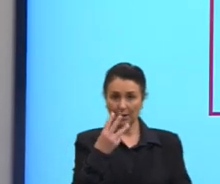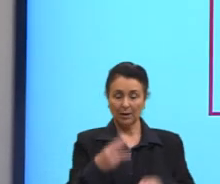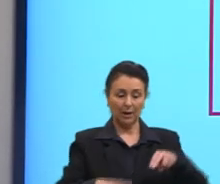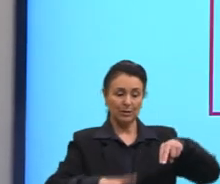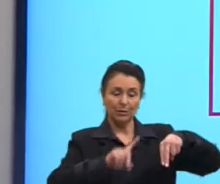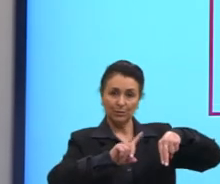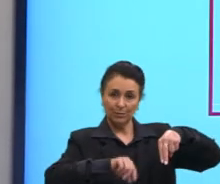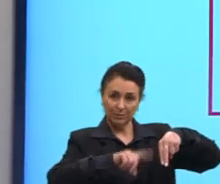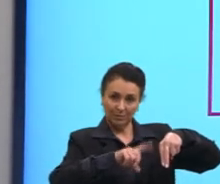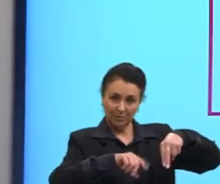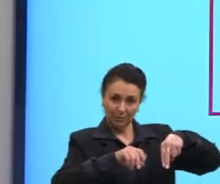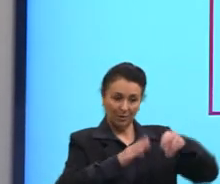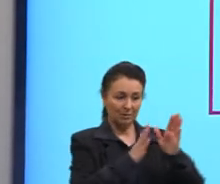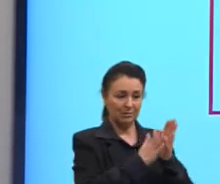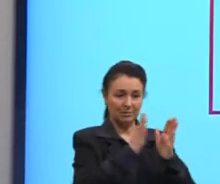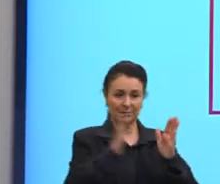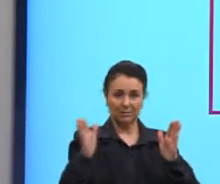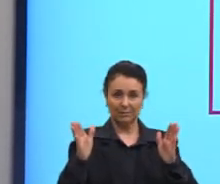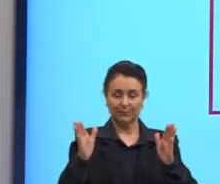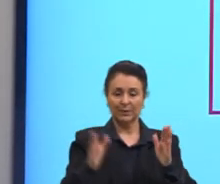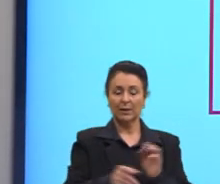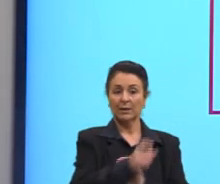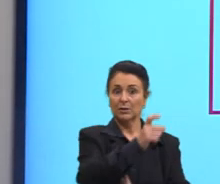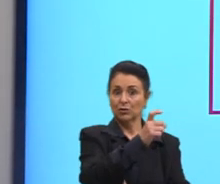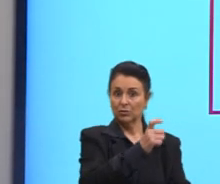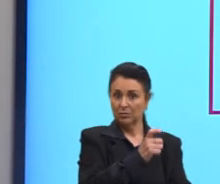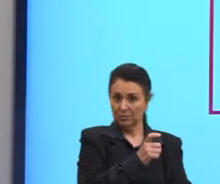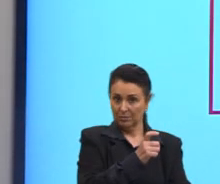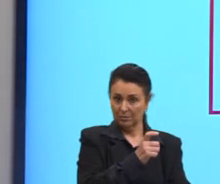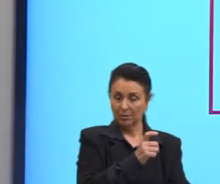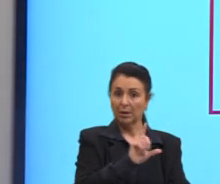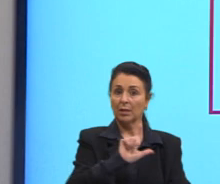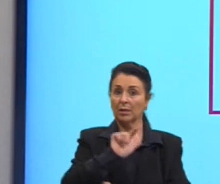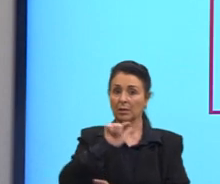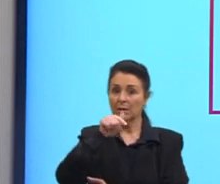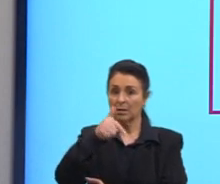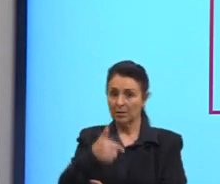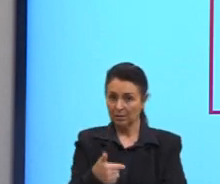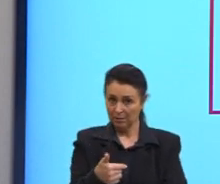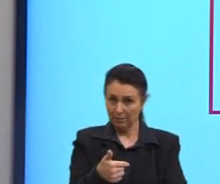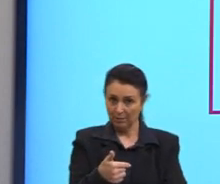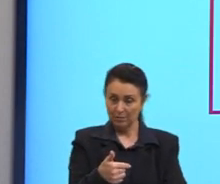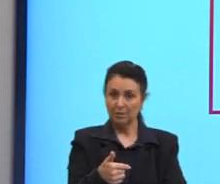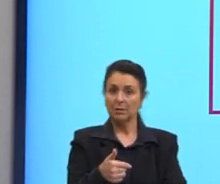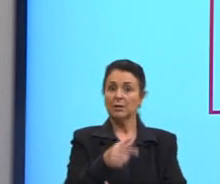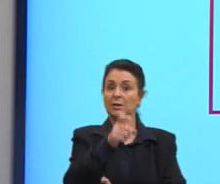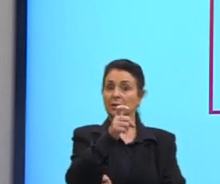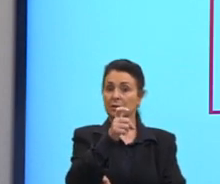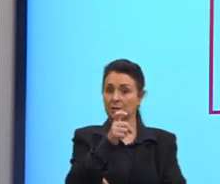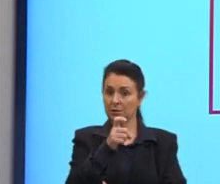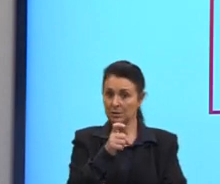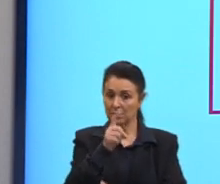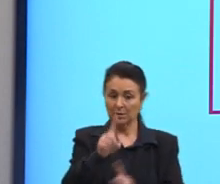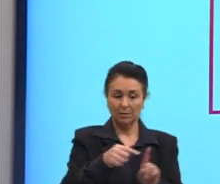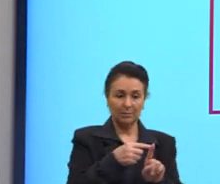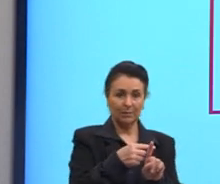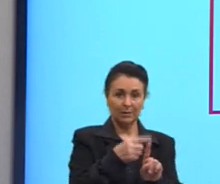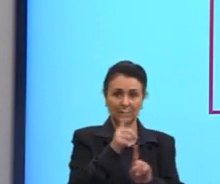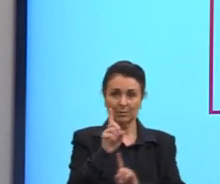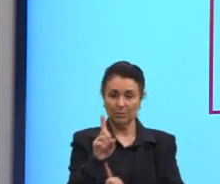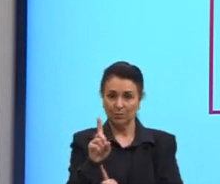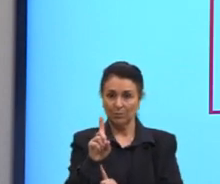sabendo quais são eles nós temos x o consecutivo então de Xisto vai ser x mais um